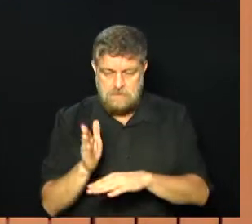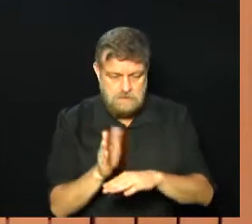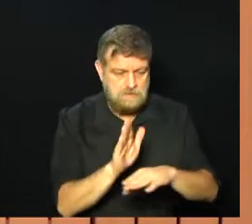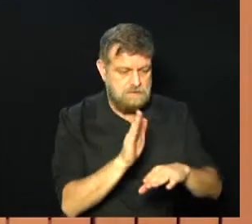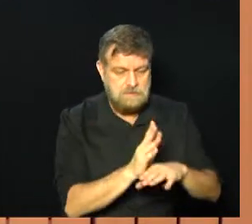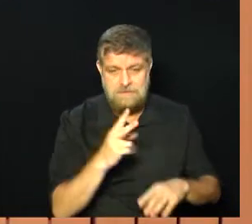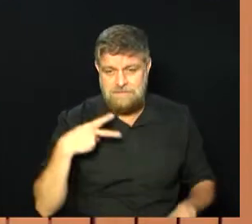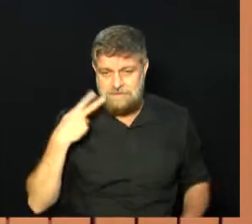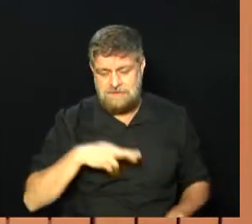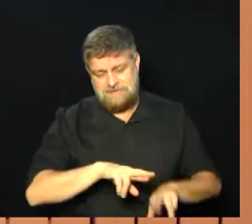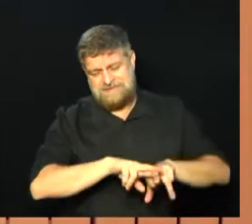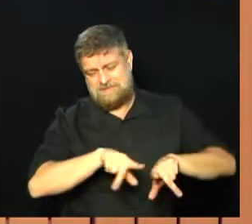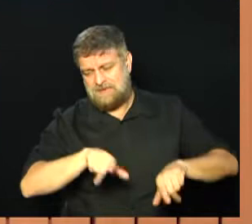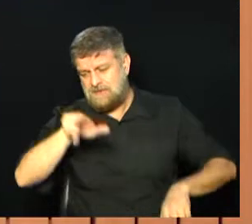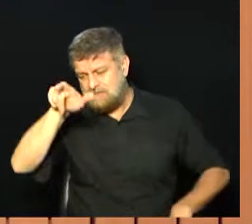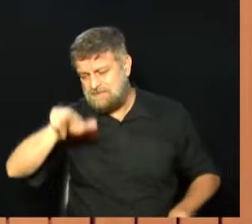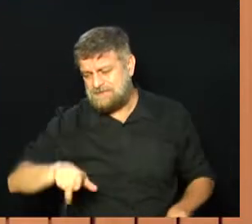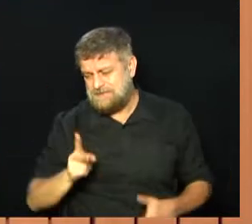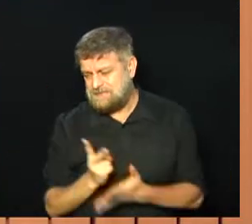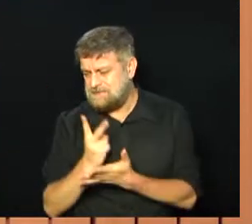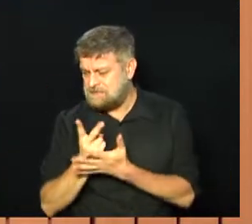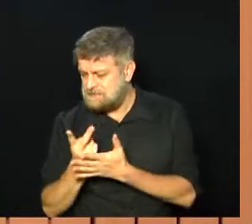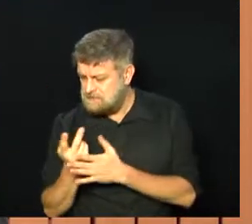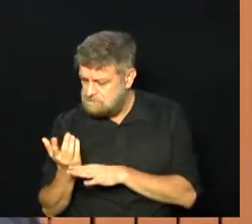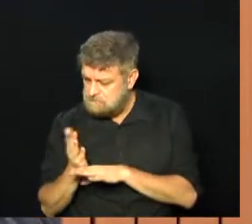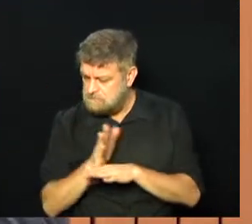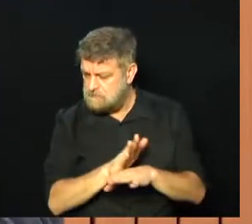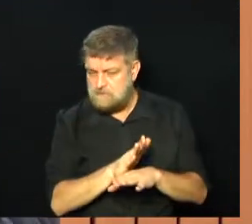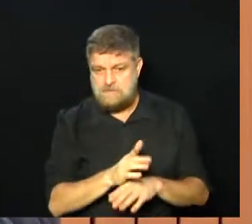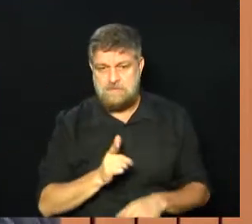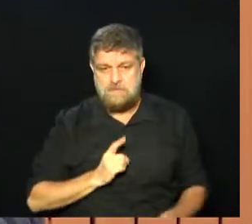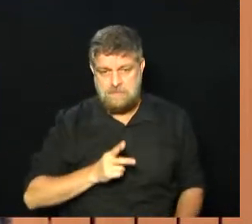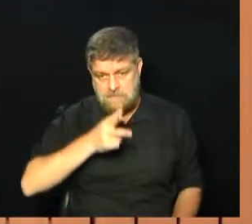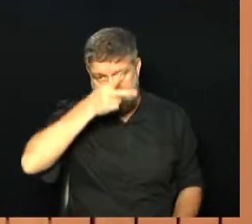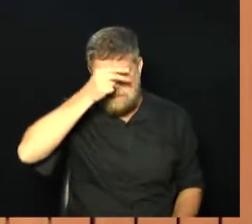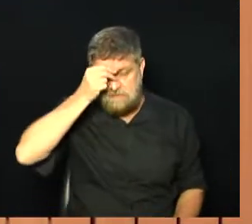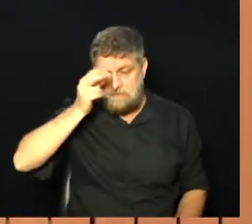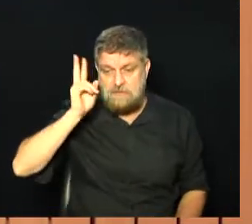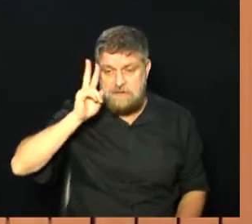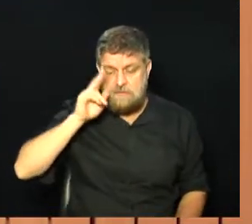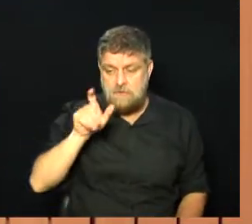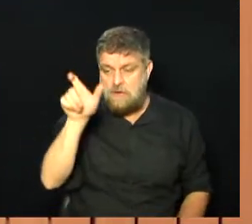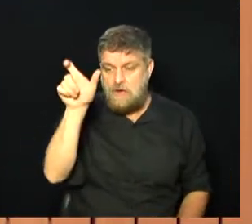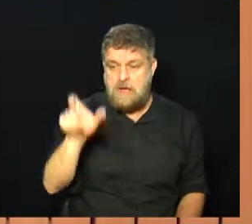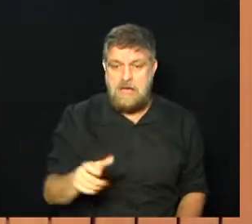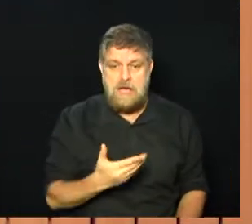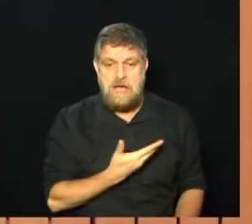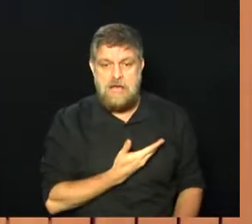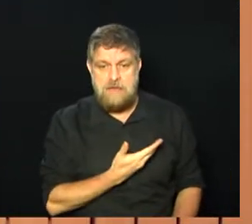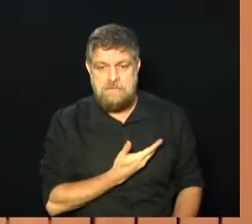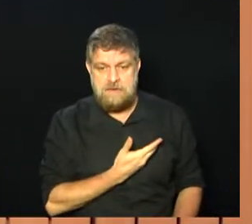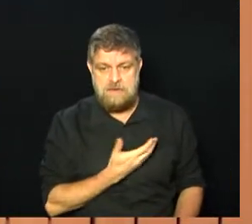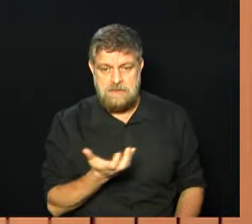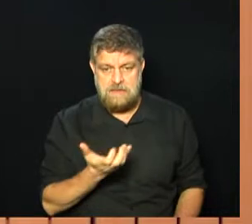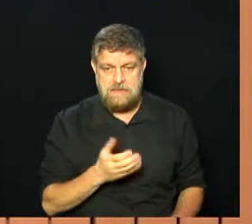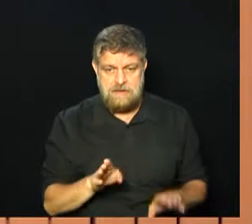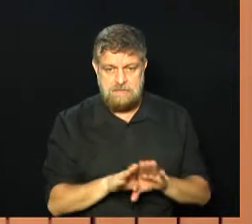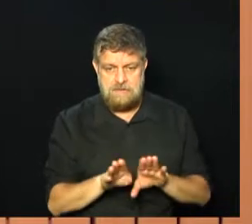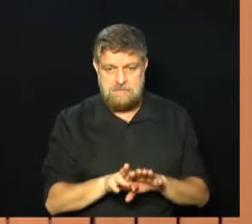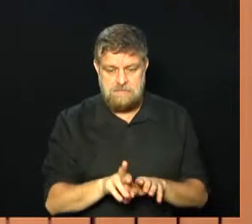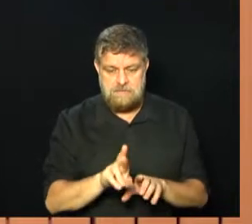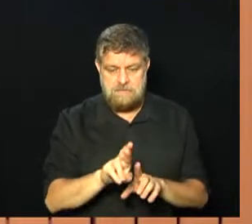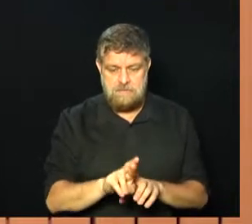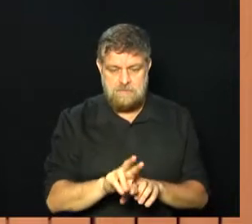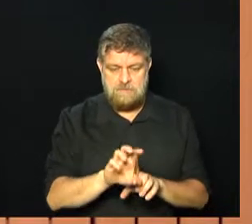outras pessoas, sem distinção. Então, o prefeito já citou a amiga. Também quero citar aqui a Renata